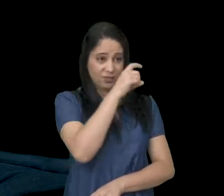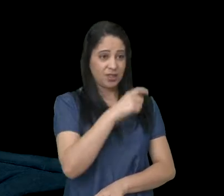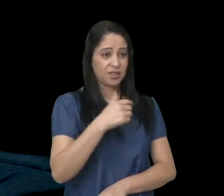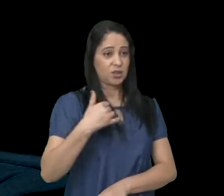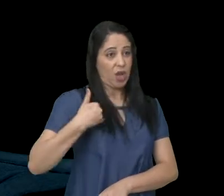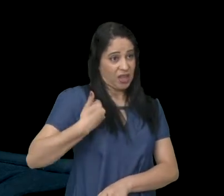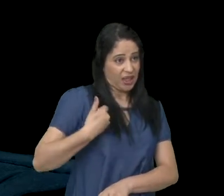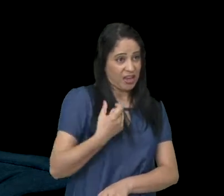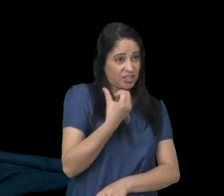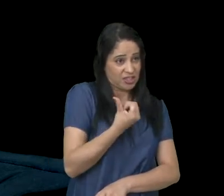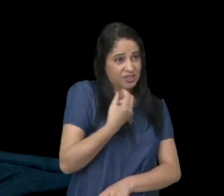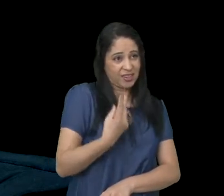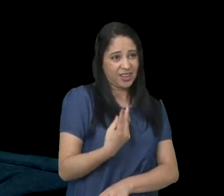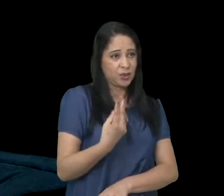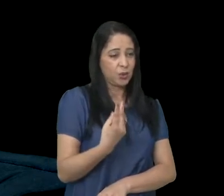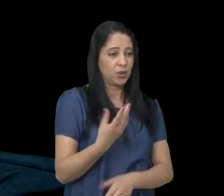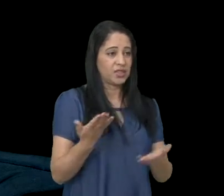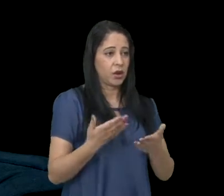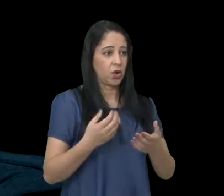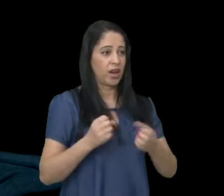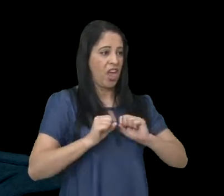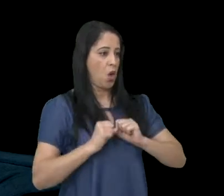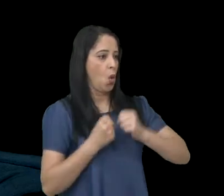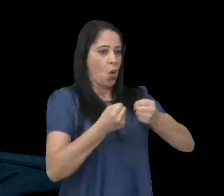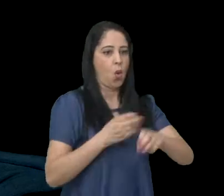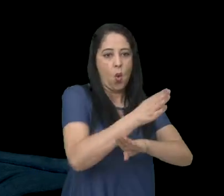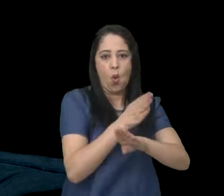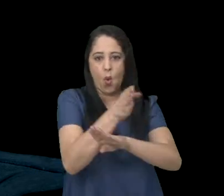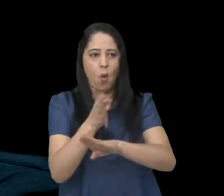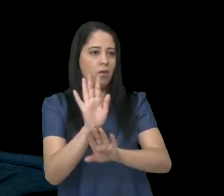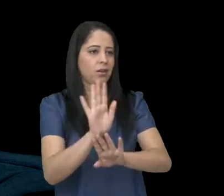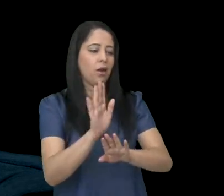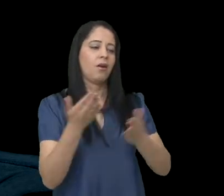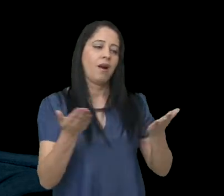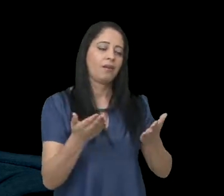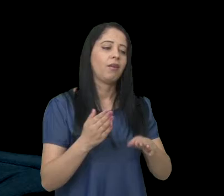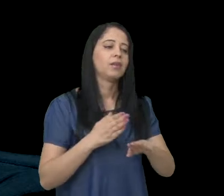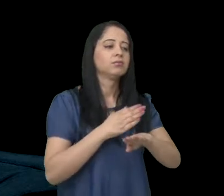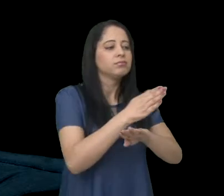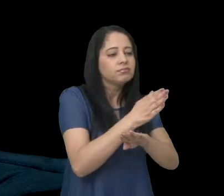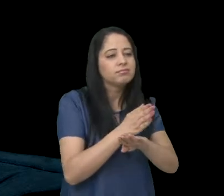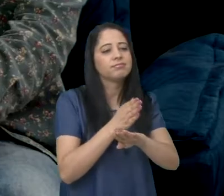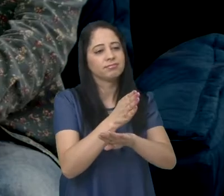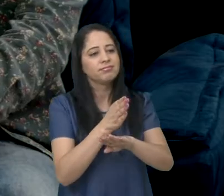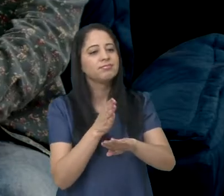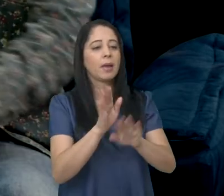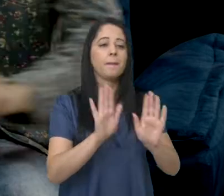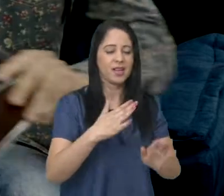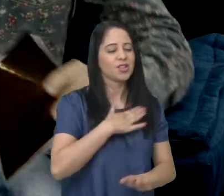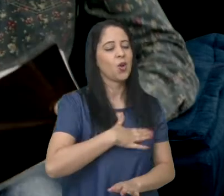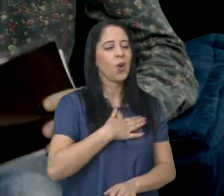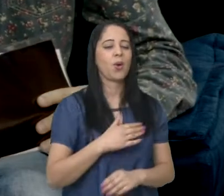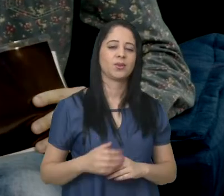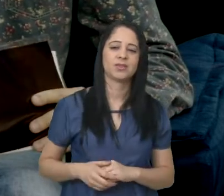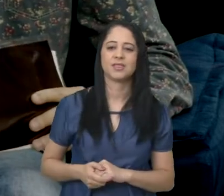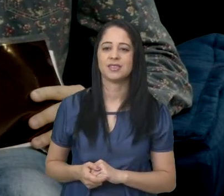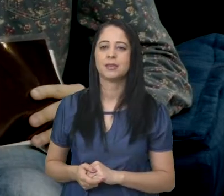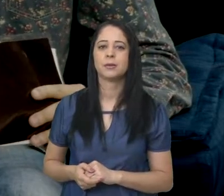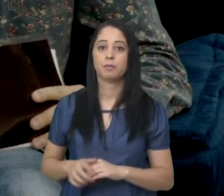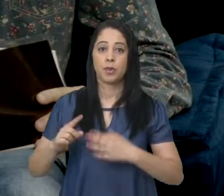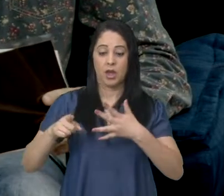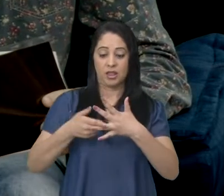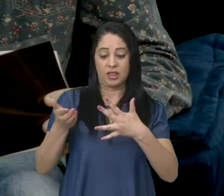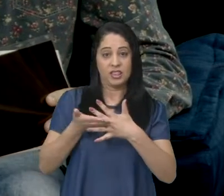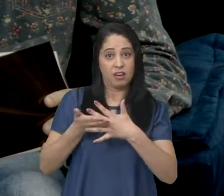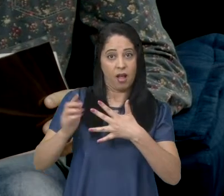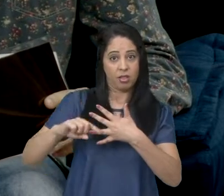então não é toda aquela energia que era antes, mas eu gosto do que eu faço. No próximo bloco, a gente vai conversar sobre